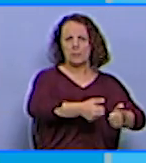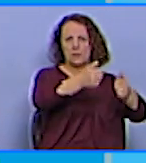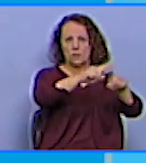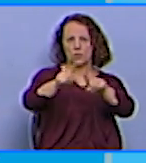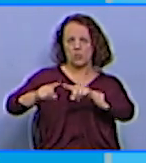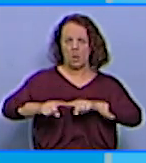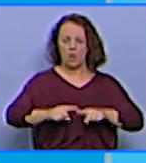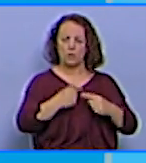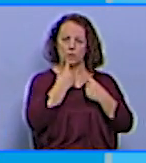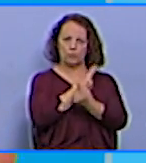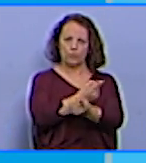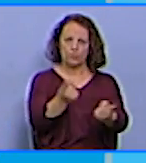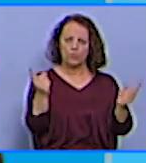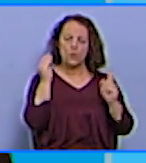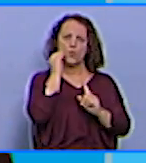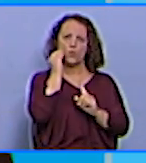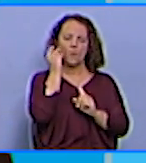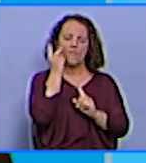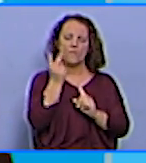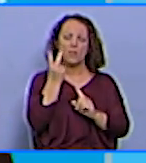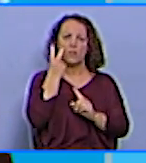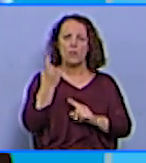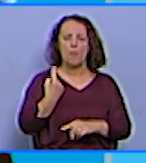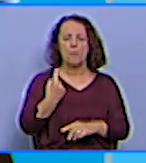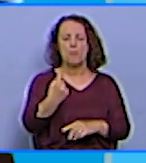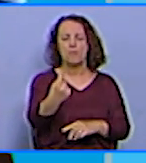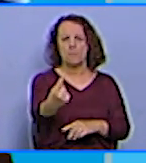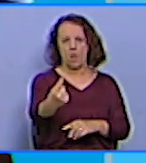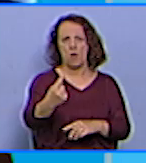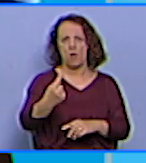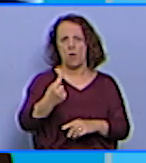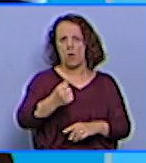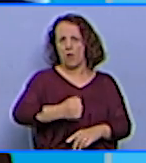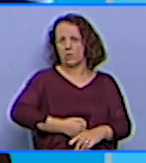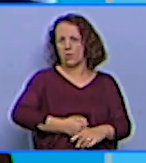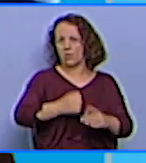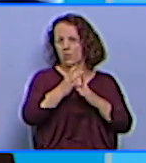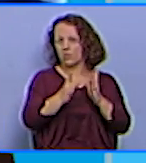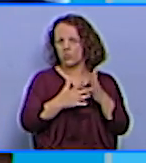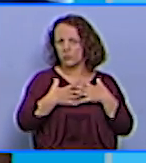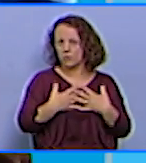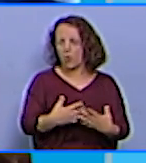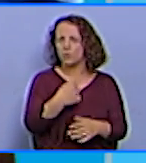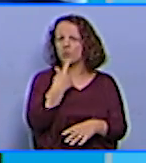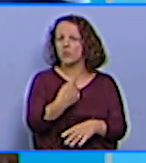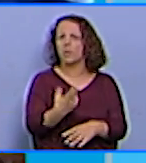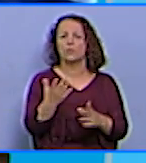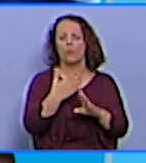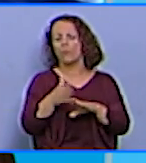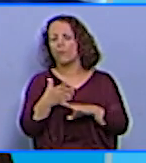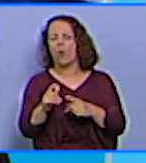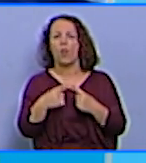depois é vivido no dia-a-dia dos cristãos fora da liturgia. Por exemplo, os leitores refletem a catequese, o